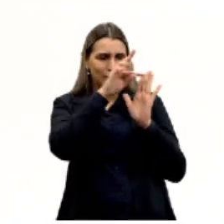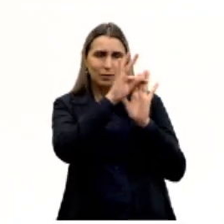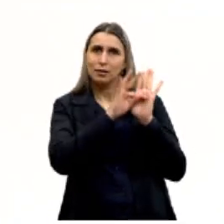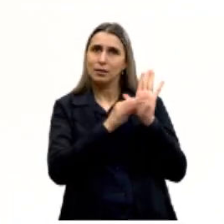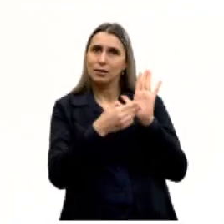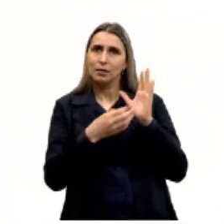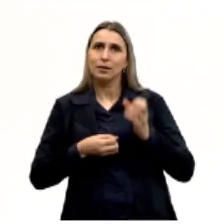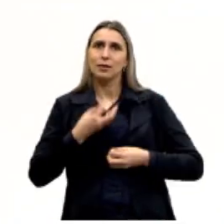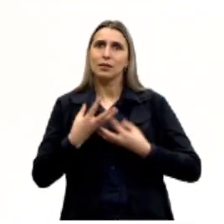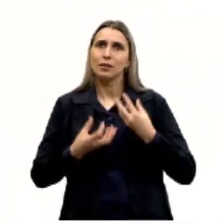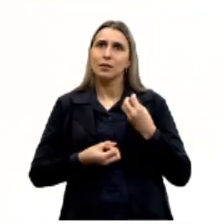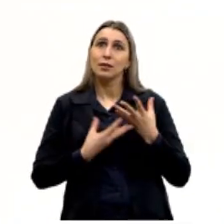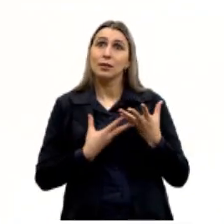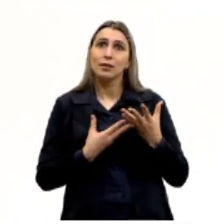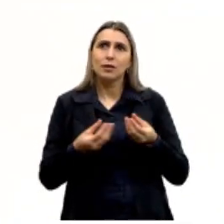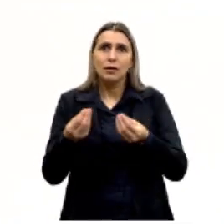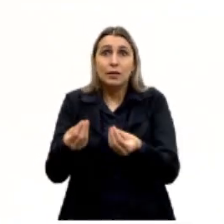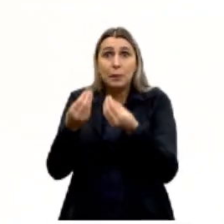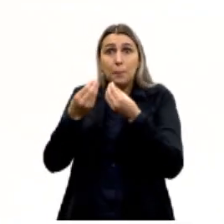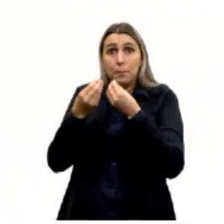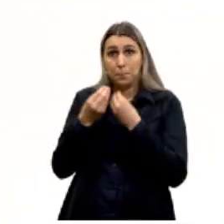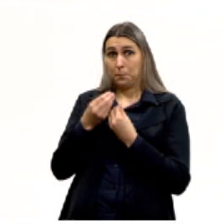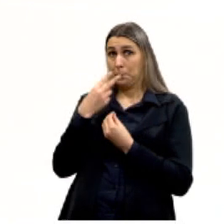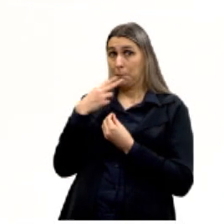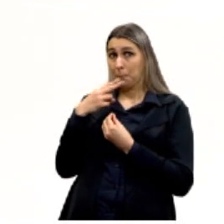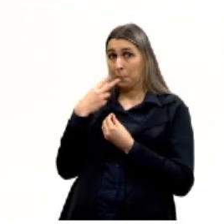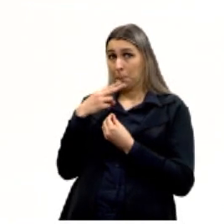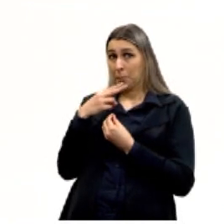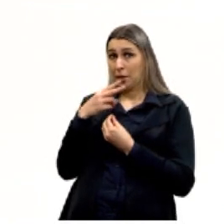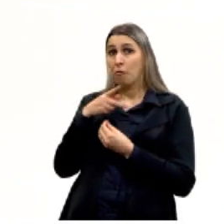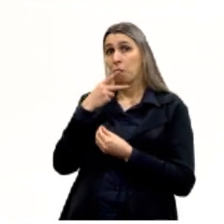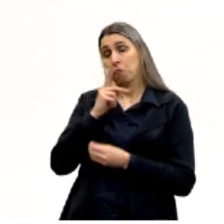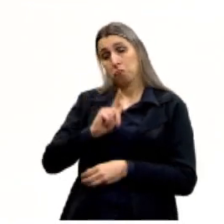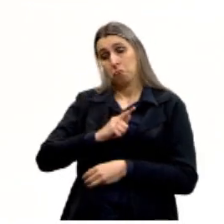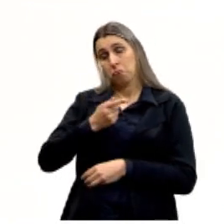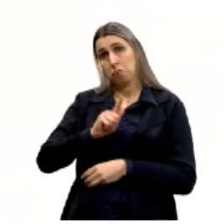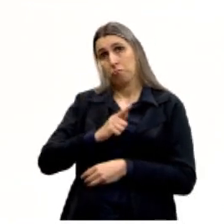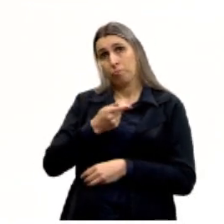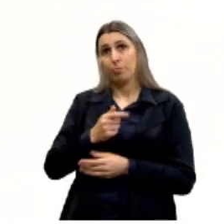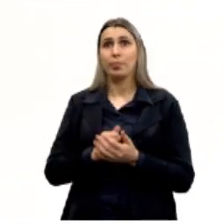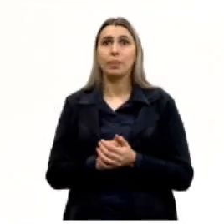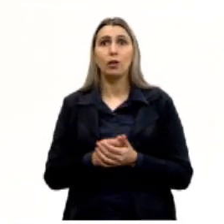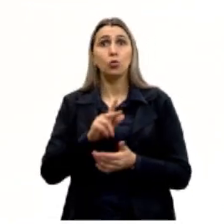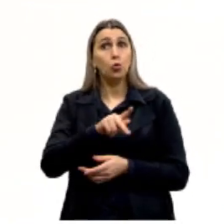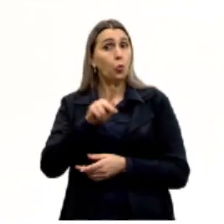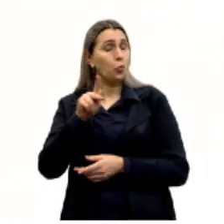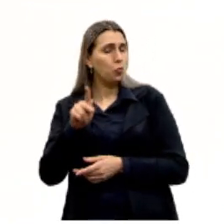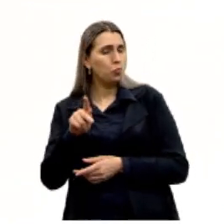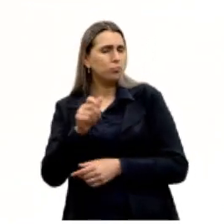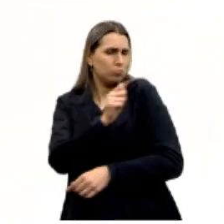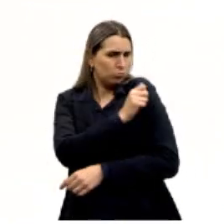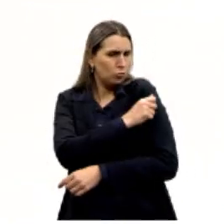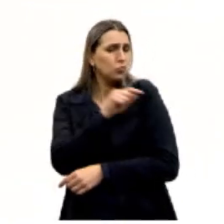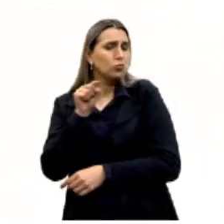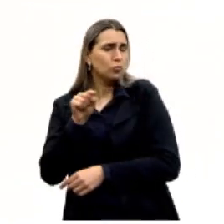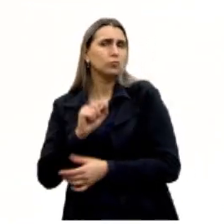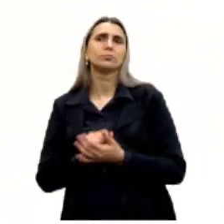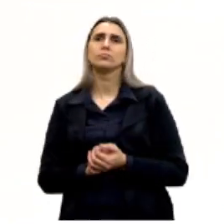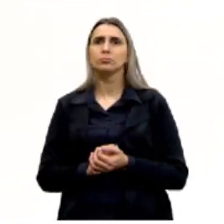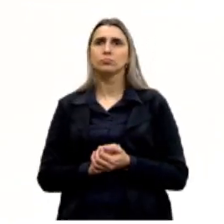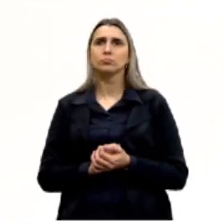deste poema dele um cigarro diz a gramática do professor e do